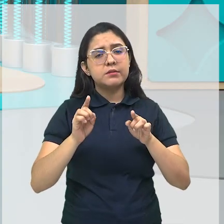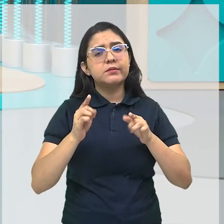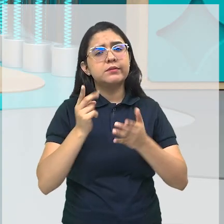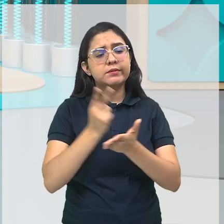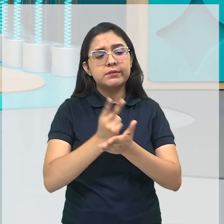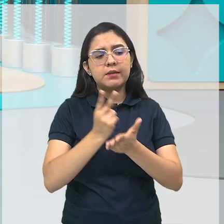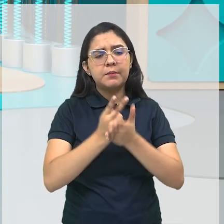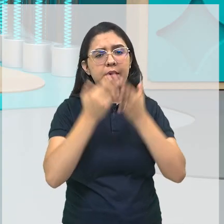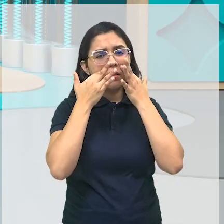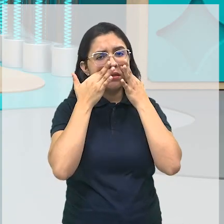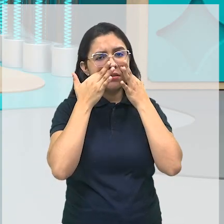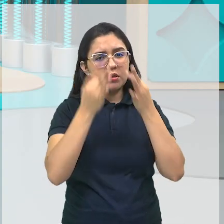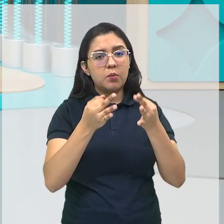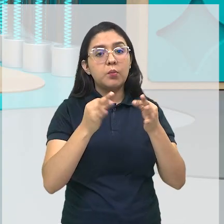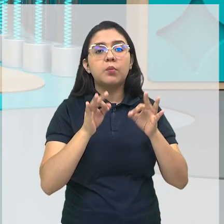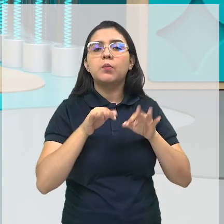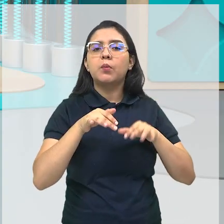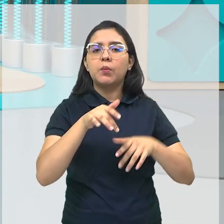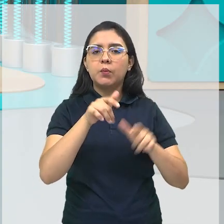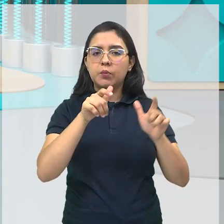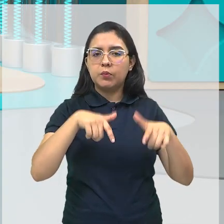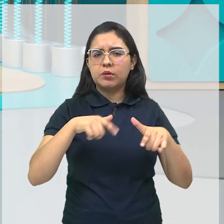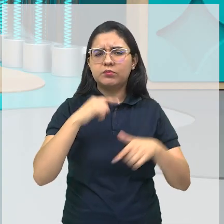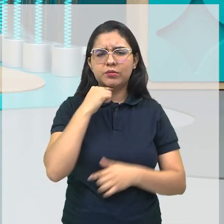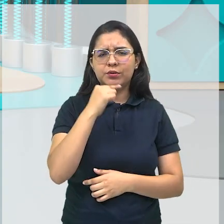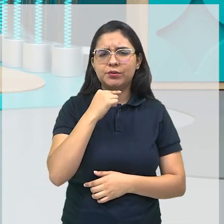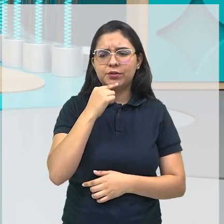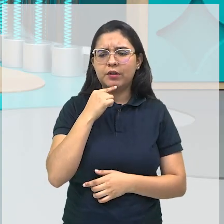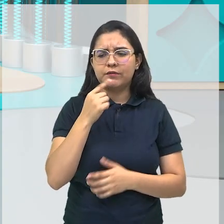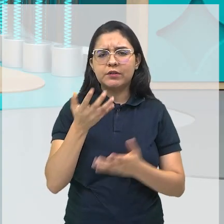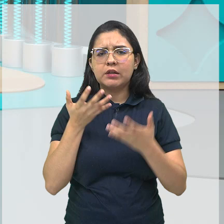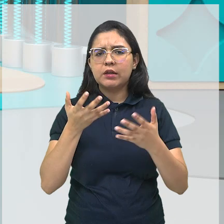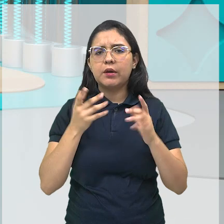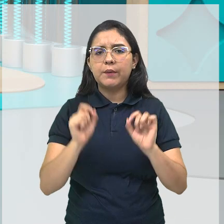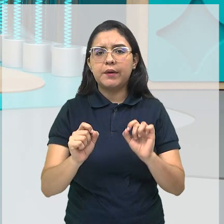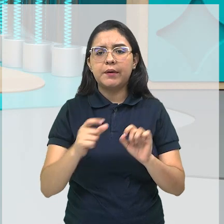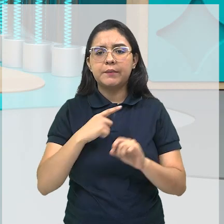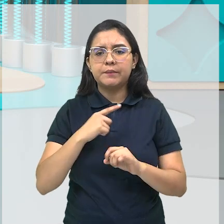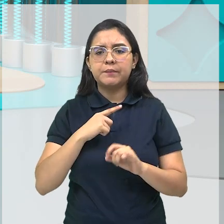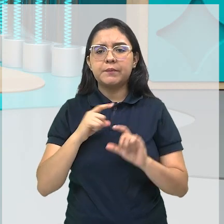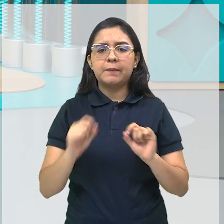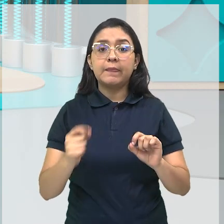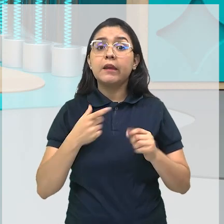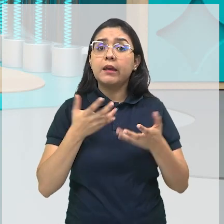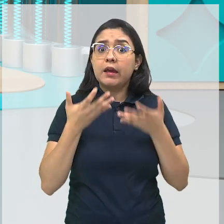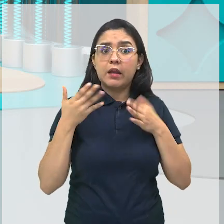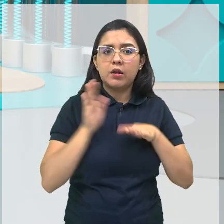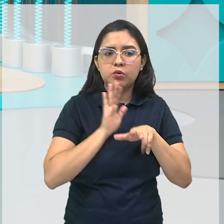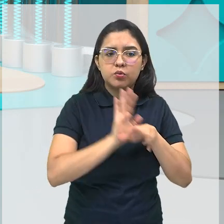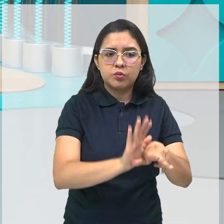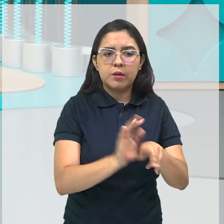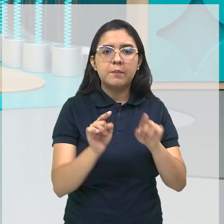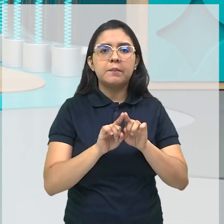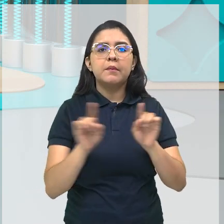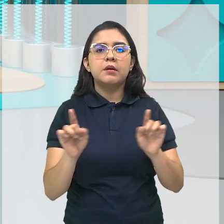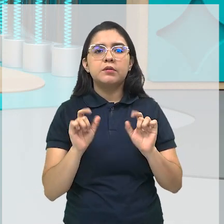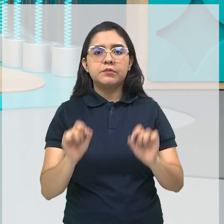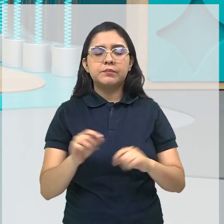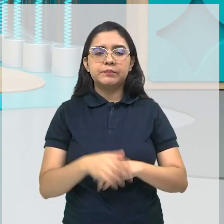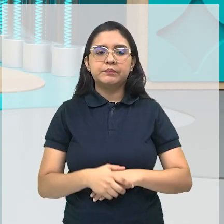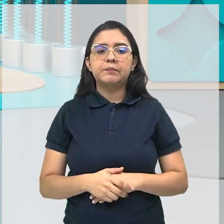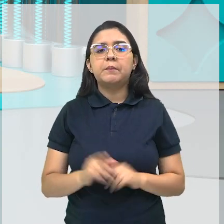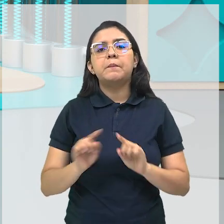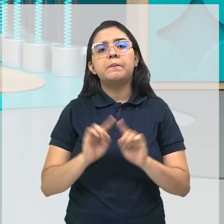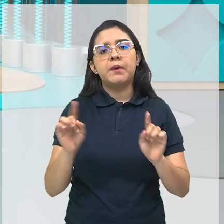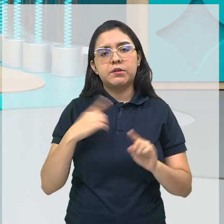ao ambiente. Também não adianta você querer ter o ímpeto de ajudar e se colocar a sua